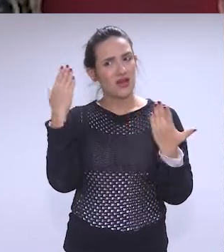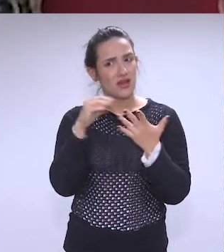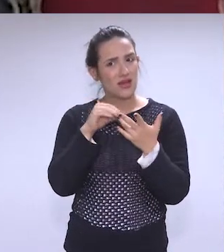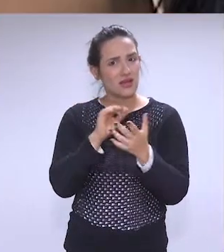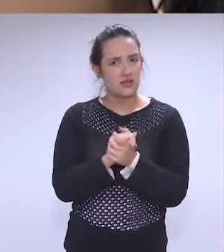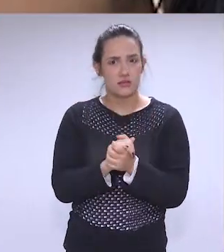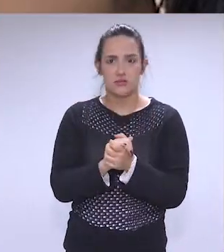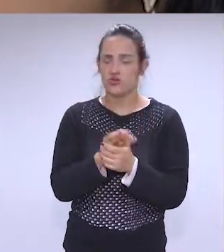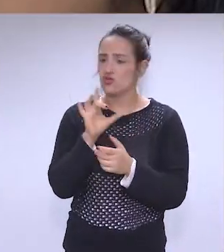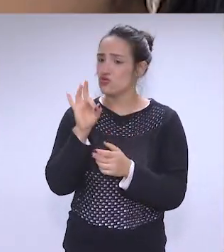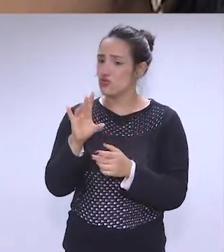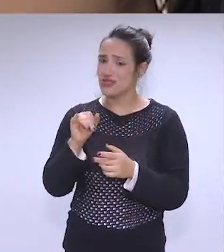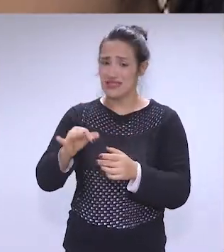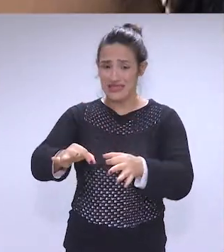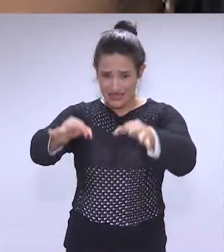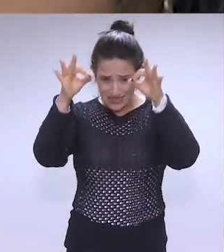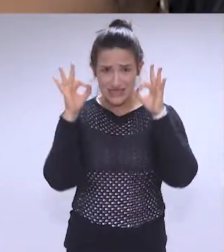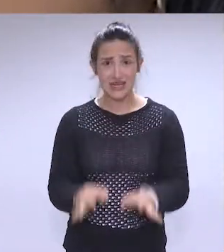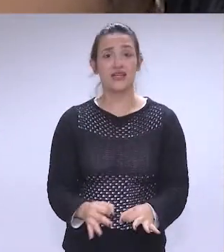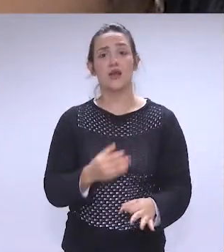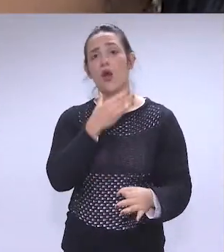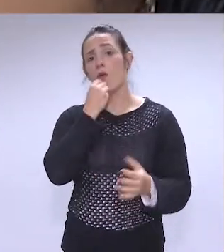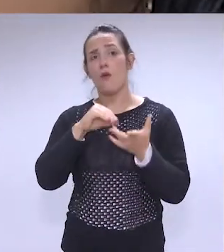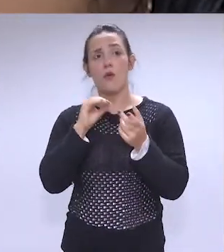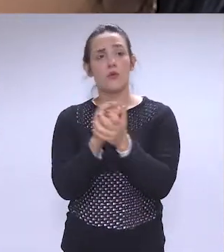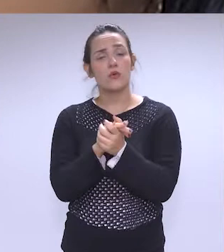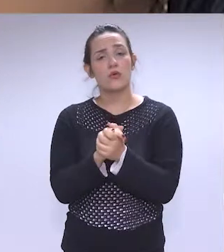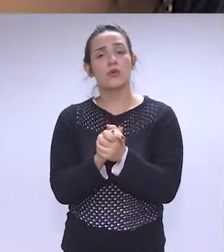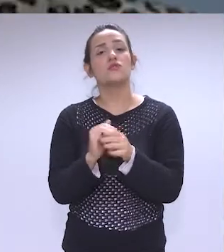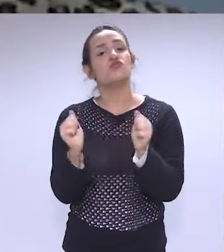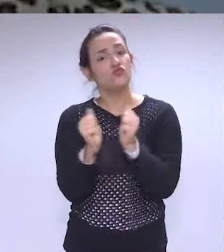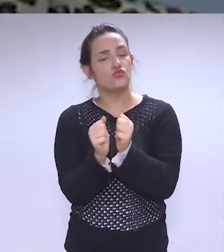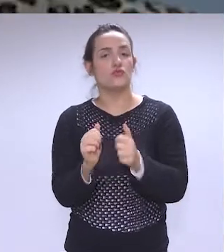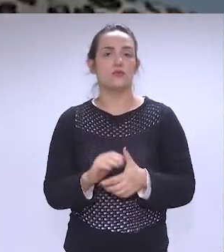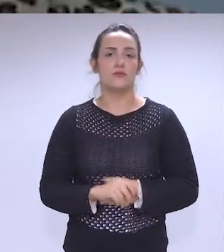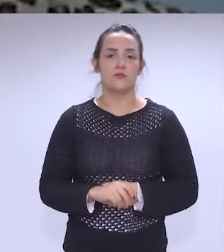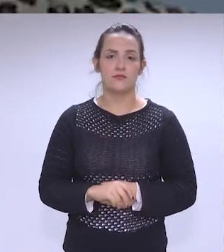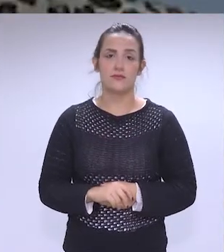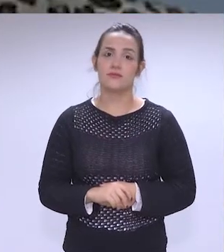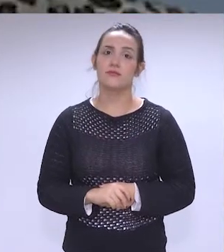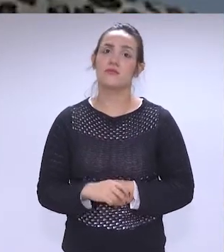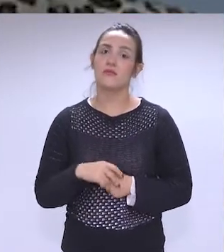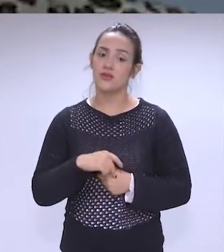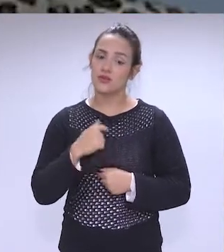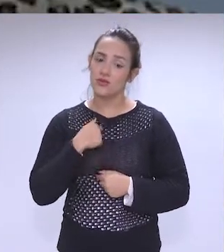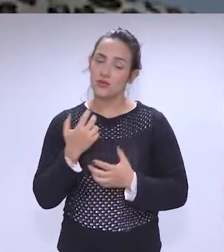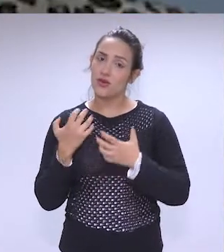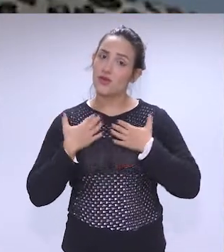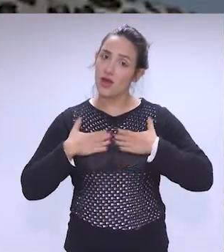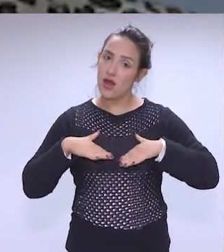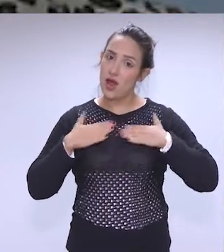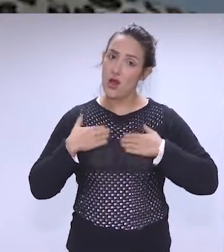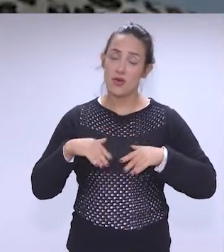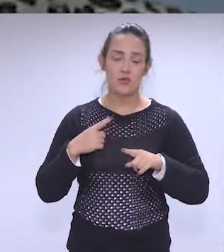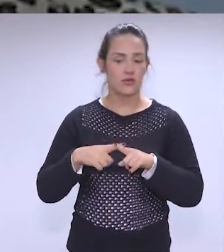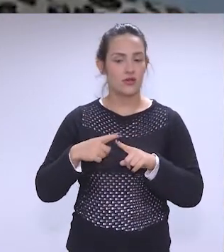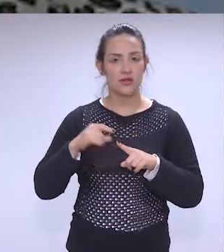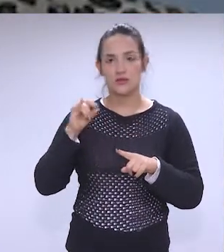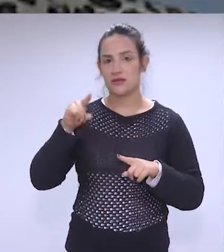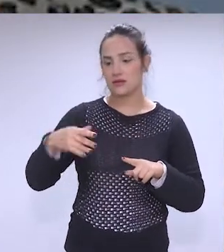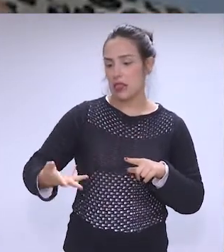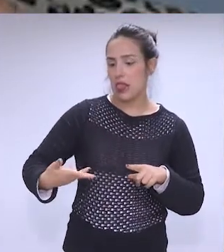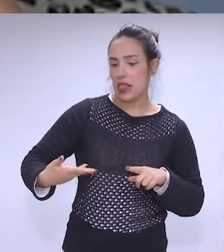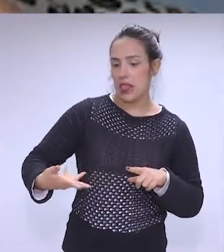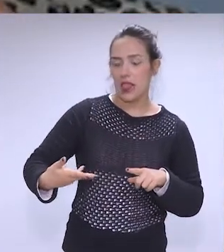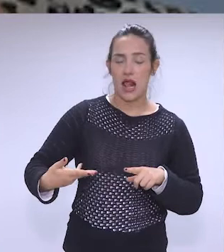Casar agora só com a certeza do companheirismo do parceiro. Eu quero ir com mais calma dessa vez, porque na